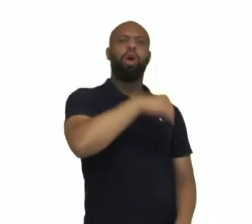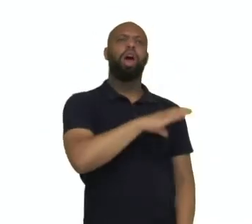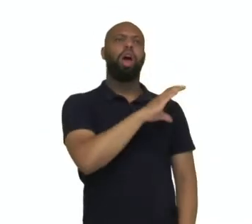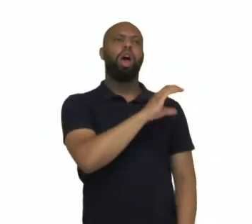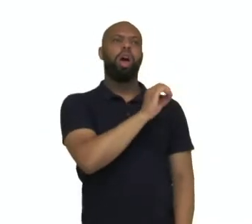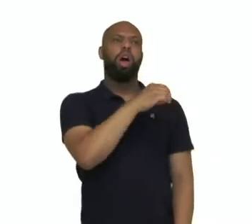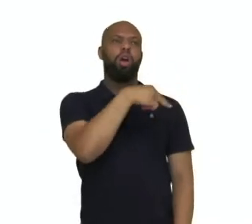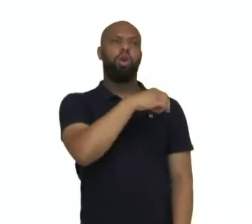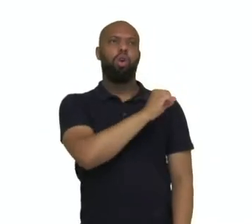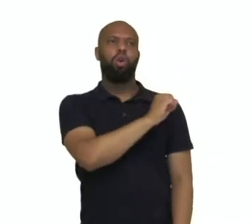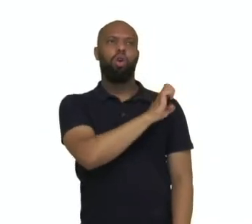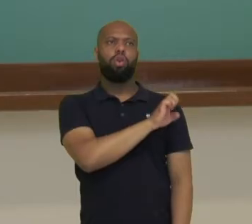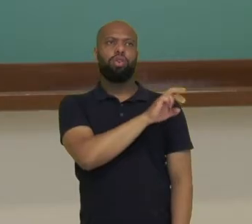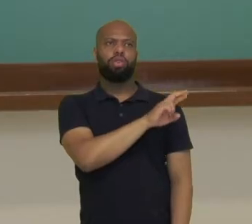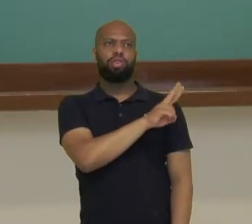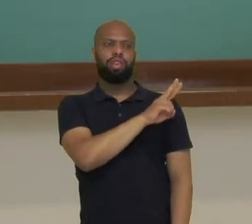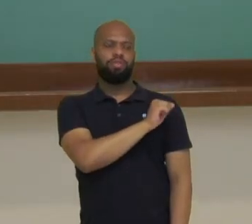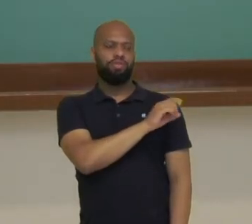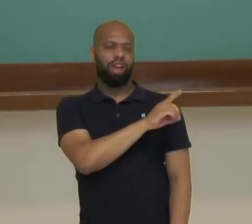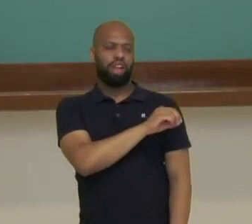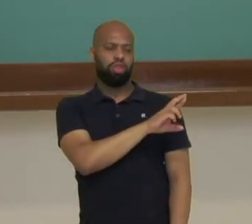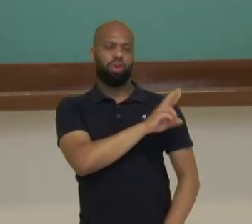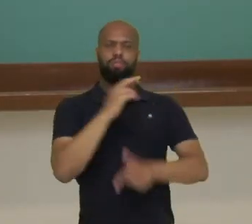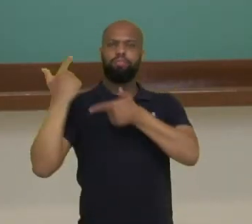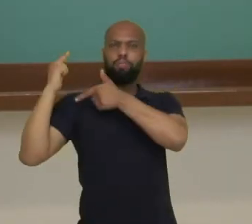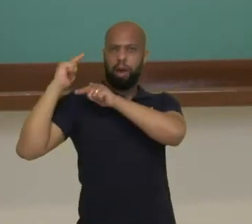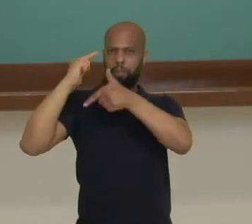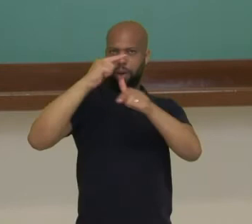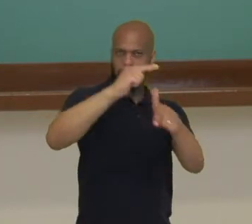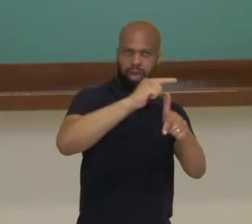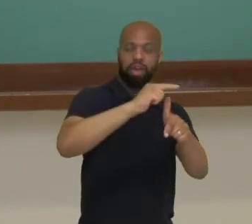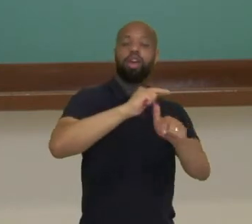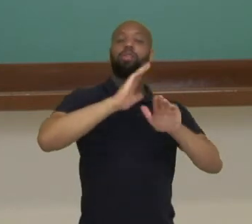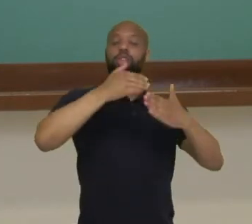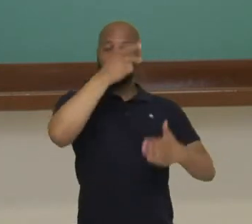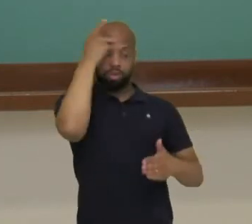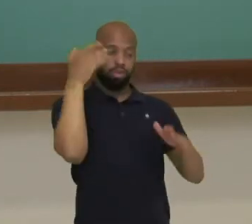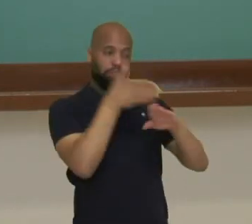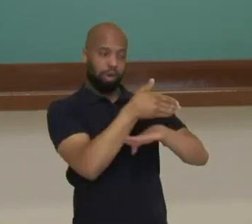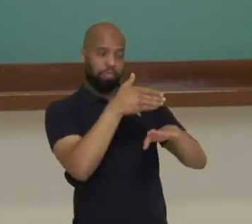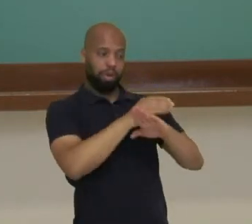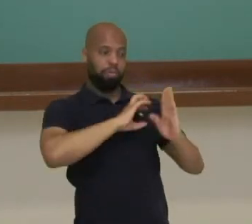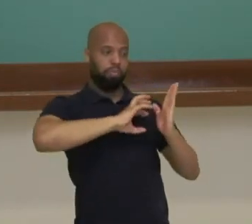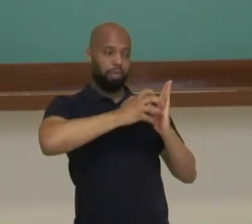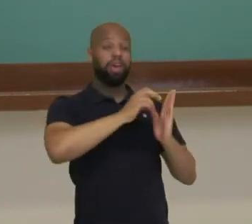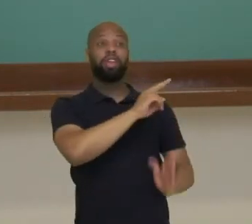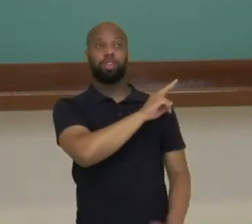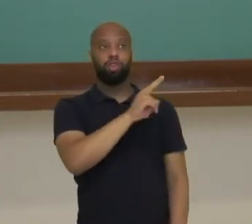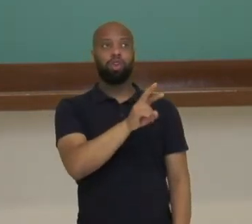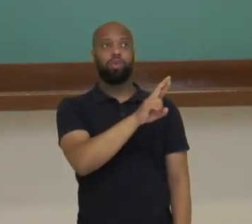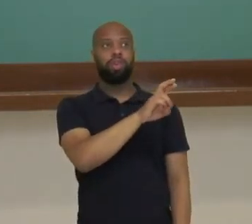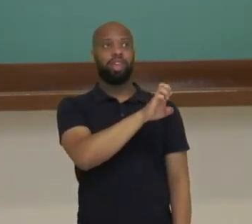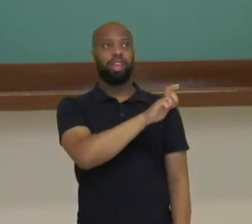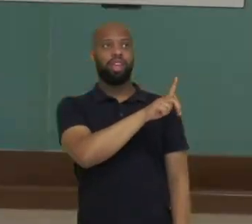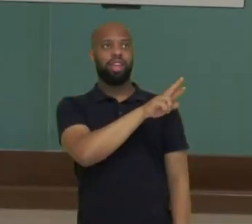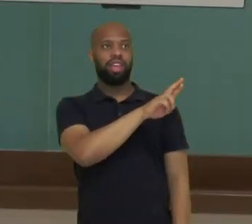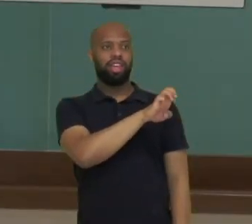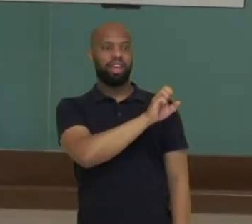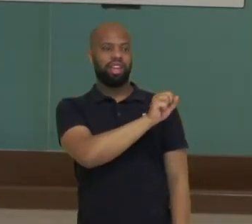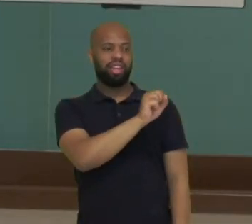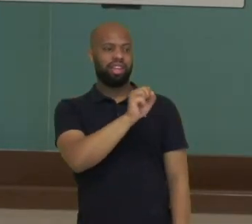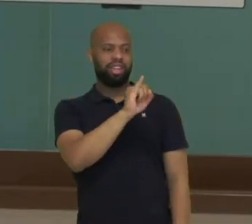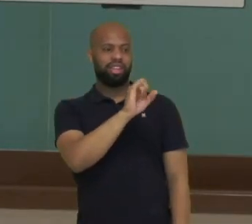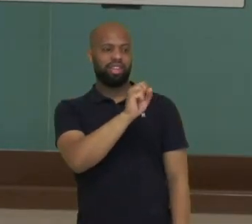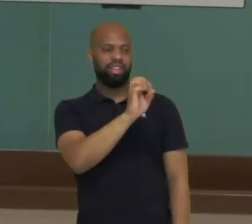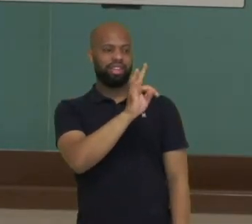pessoas que faziam parte desse partido conservador, eles eram chamados de regressistas. Do outro lado,